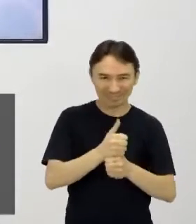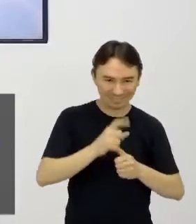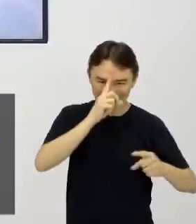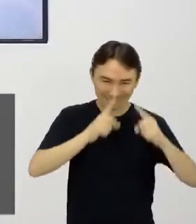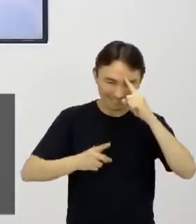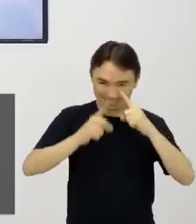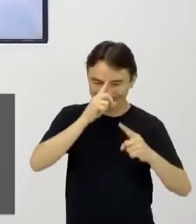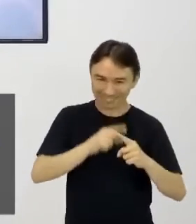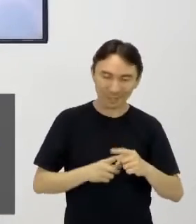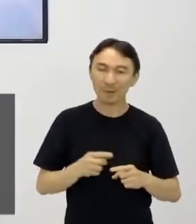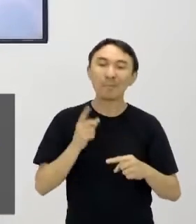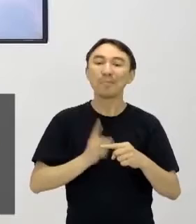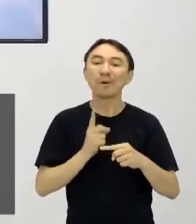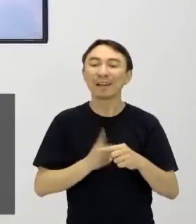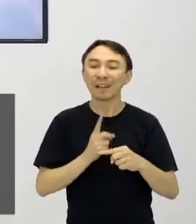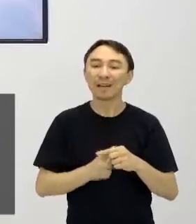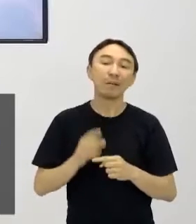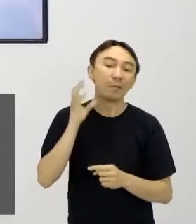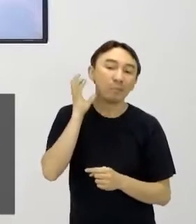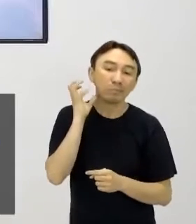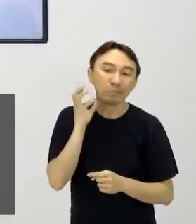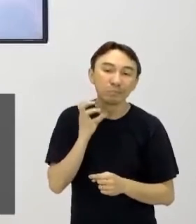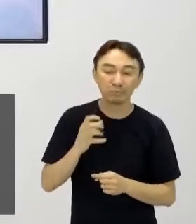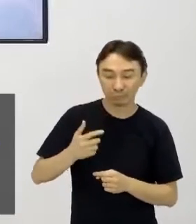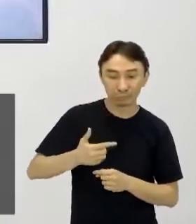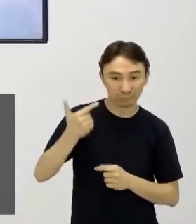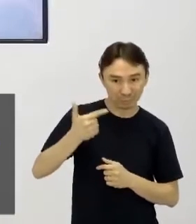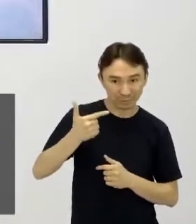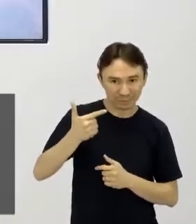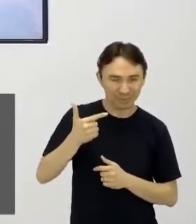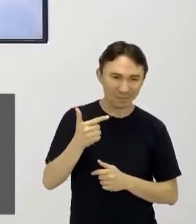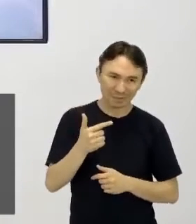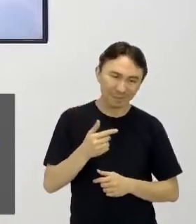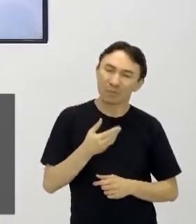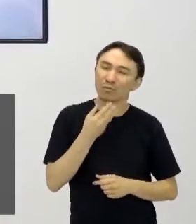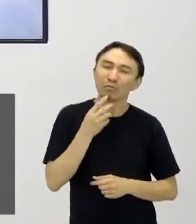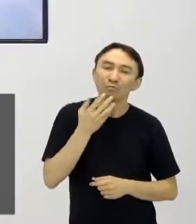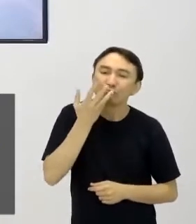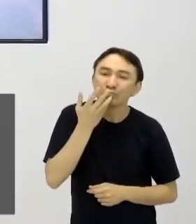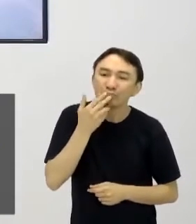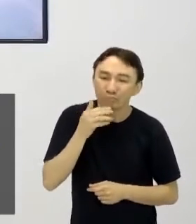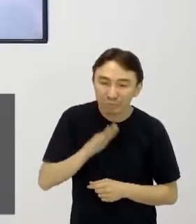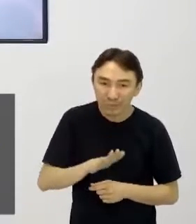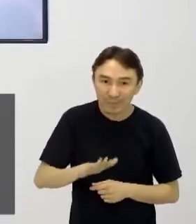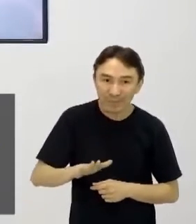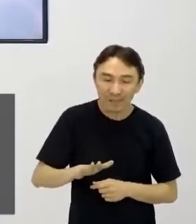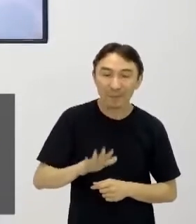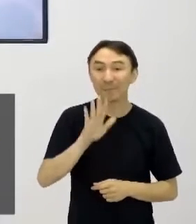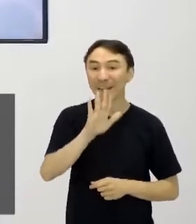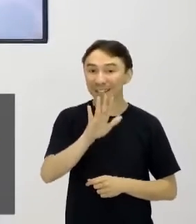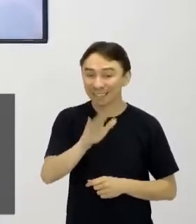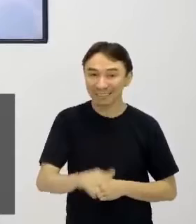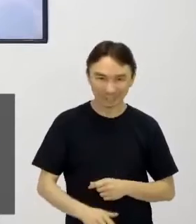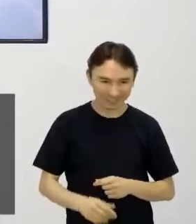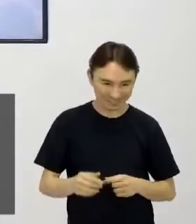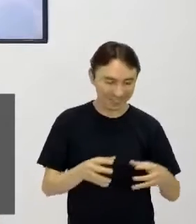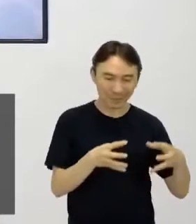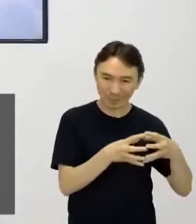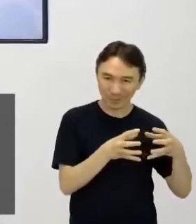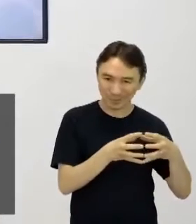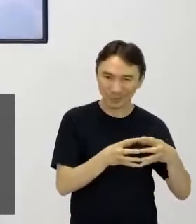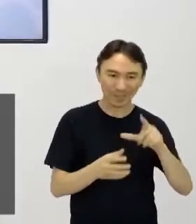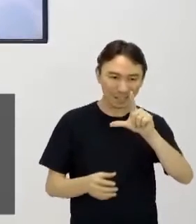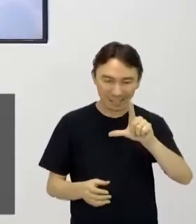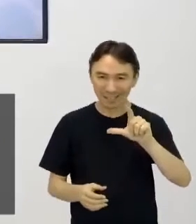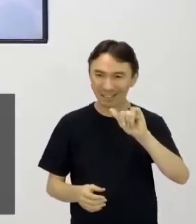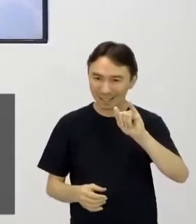menininho. Só que o Partido Liberal, ele vai dar um golpe, que é o golpe da maioridade,